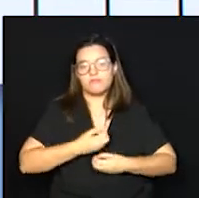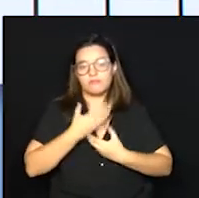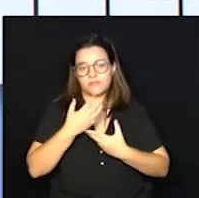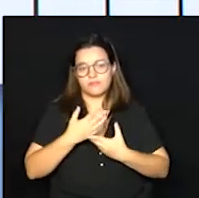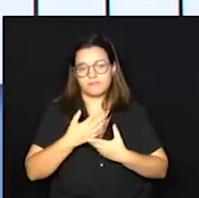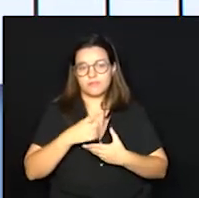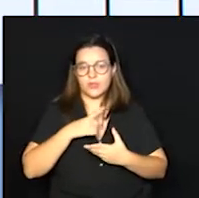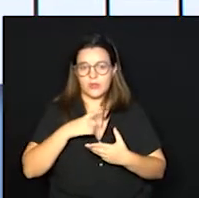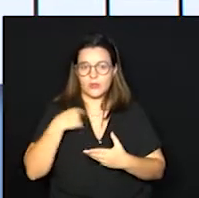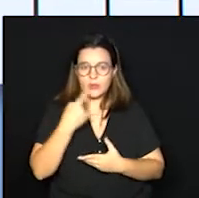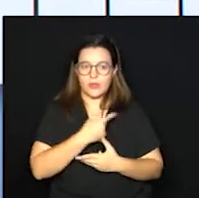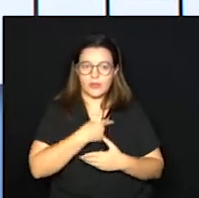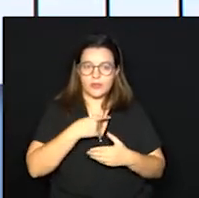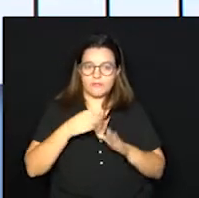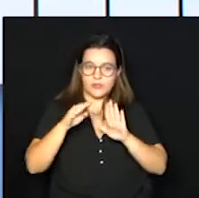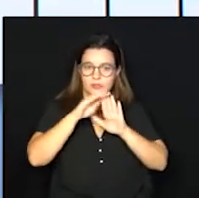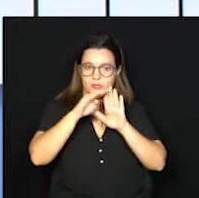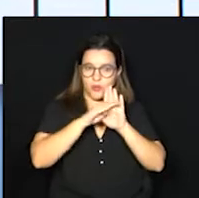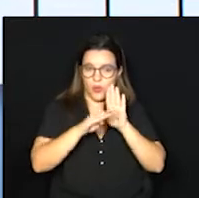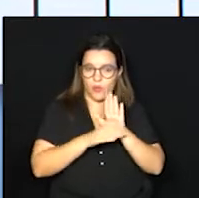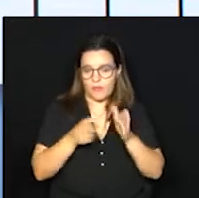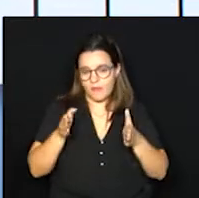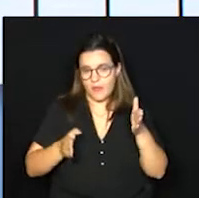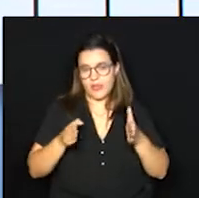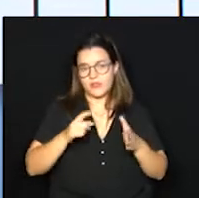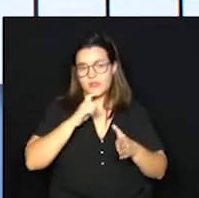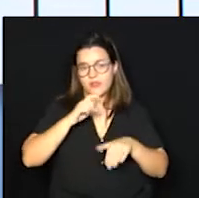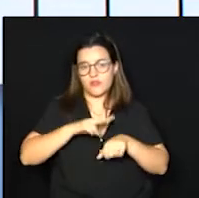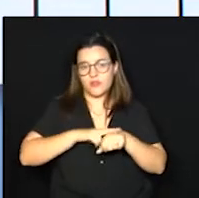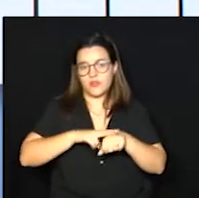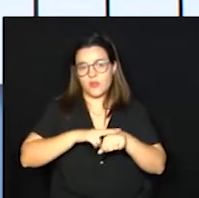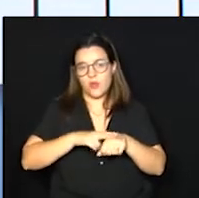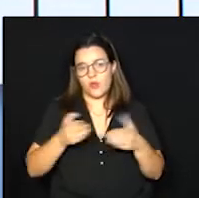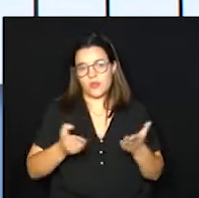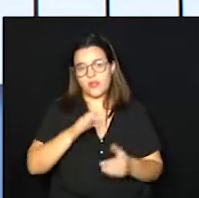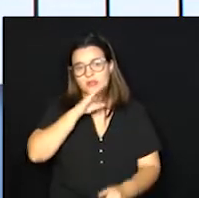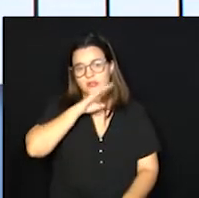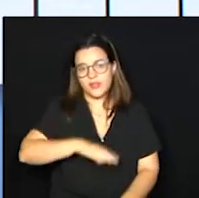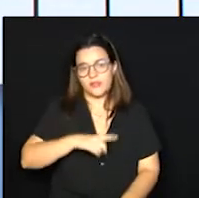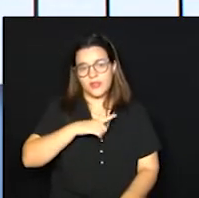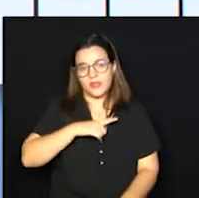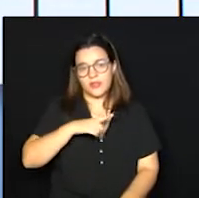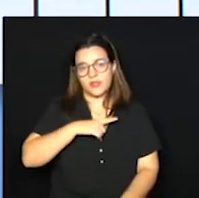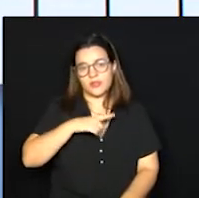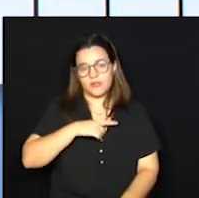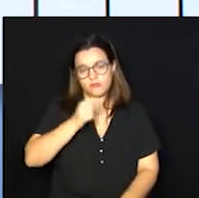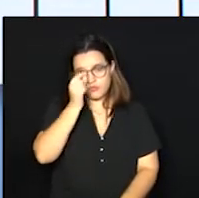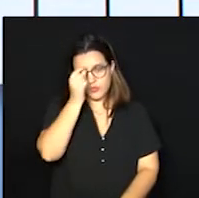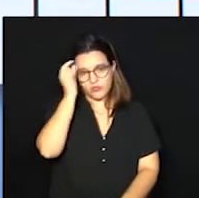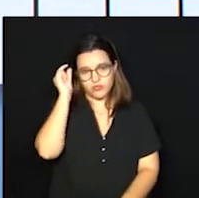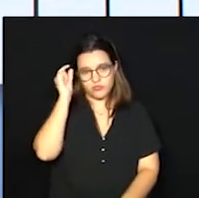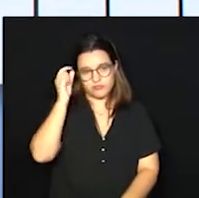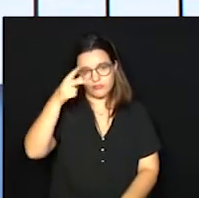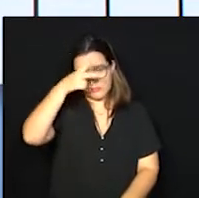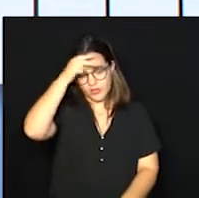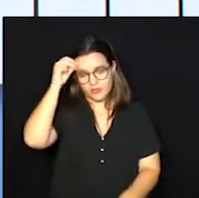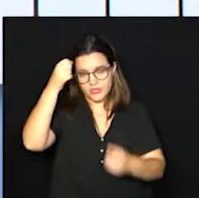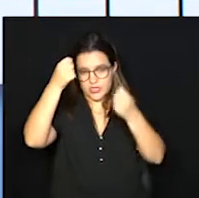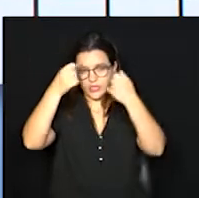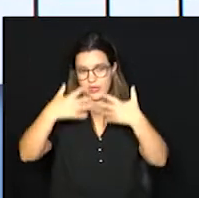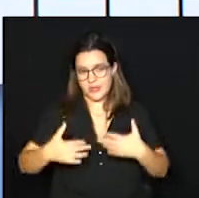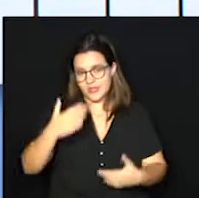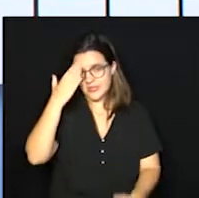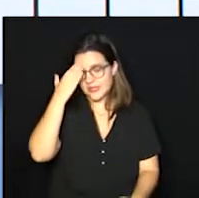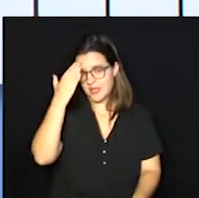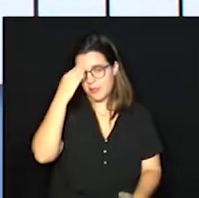Covid-19, a gente que está aí nessa fase verde, porque hoje à tarde nós temos coletiva do prefeito, então nós vamos saber